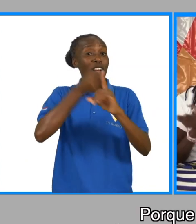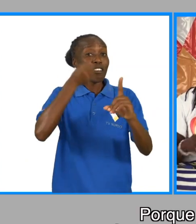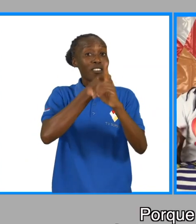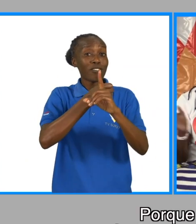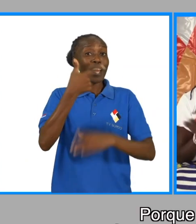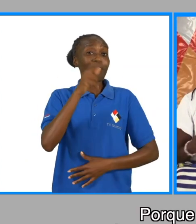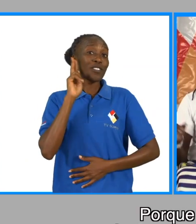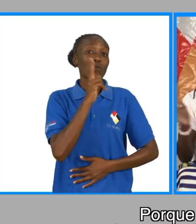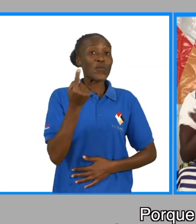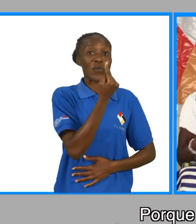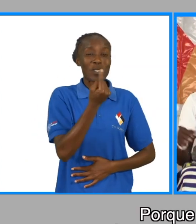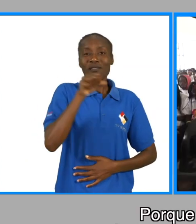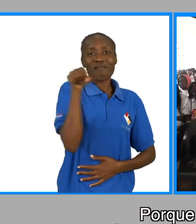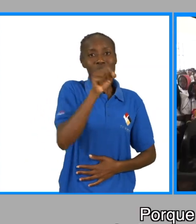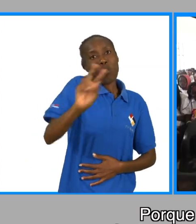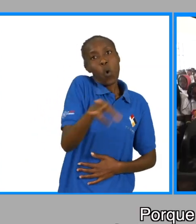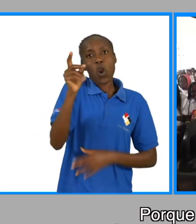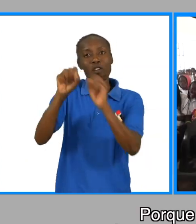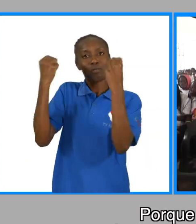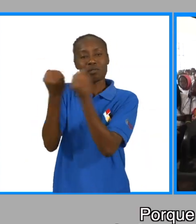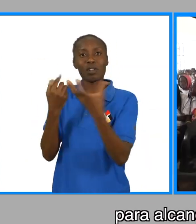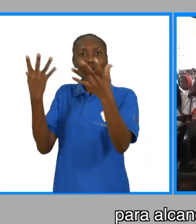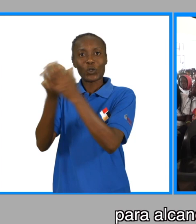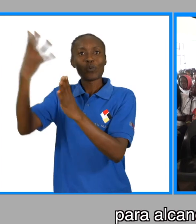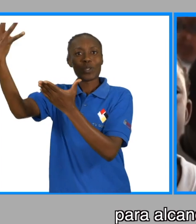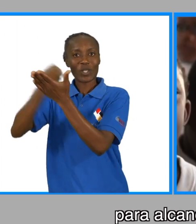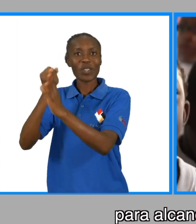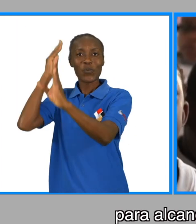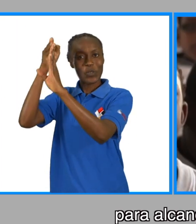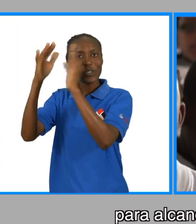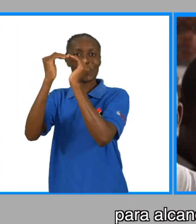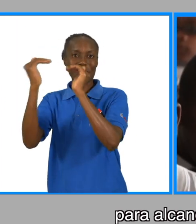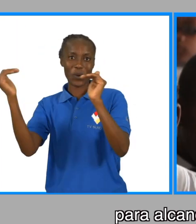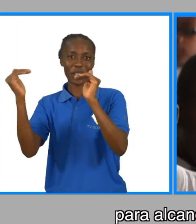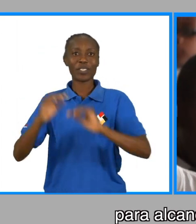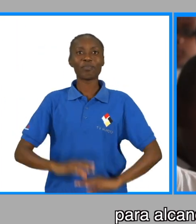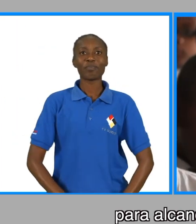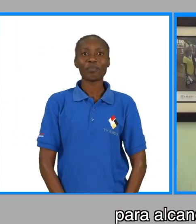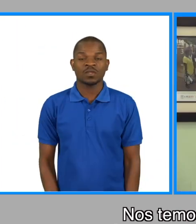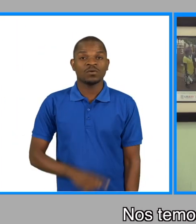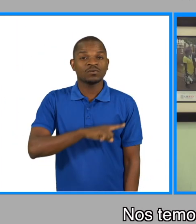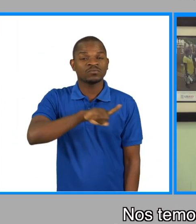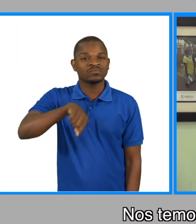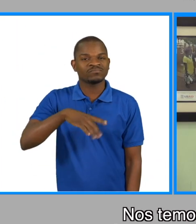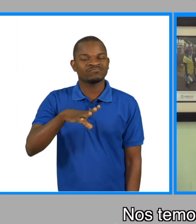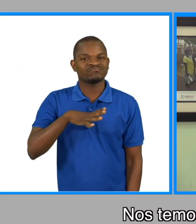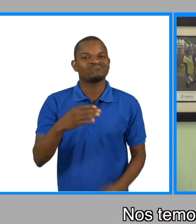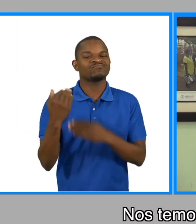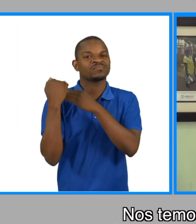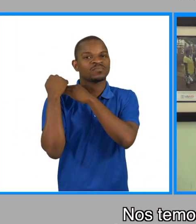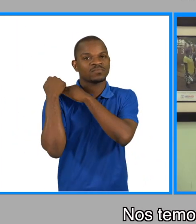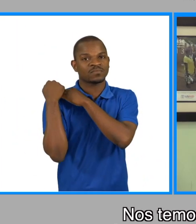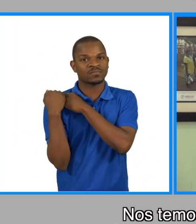Porque a luta não é só nossa. Juntamos-nos às outras organizações para alcançar os mesmos objetivos. Nós temos